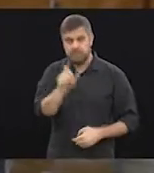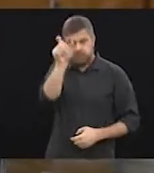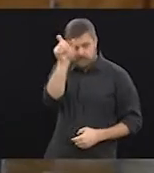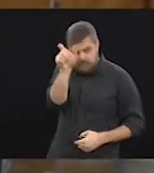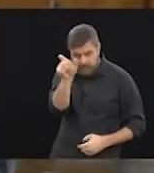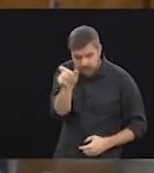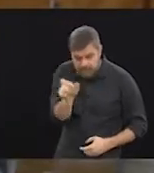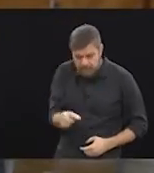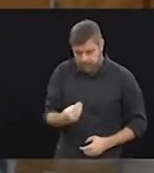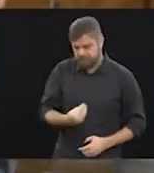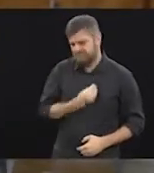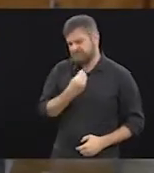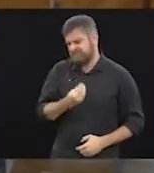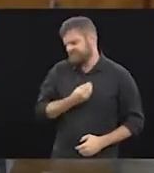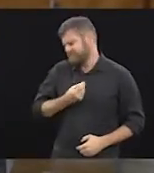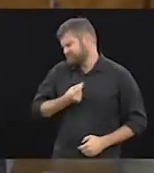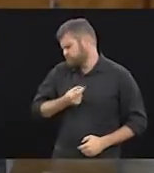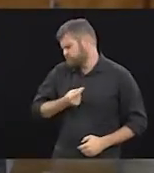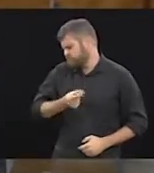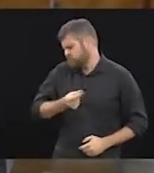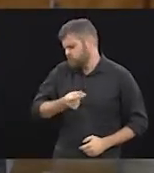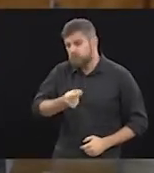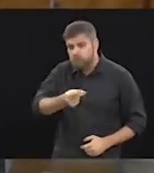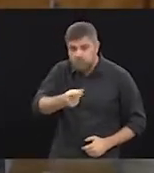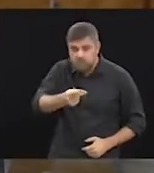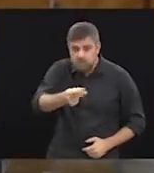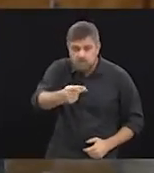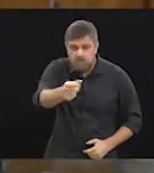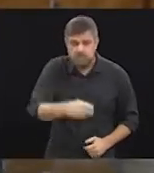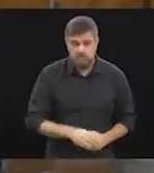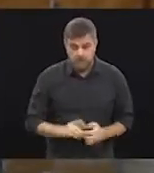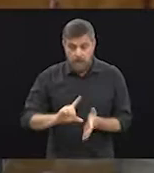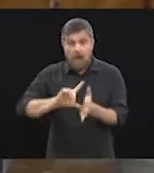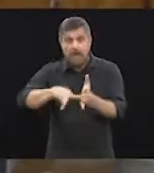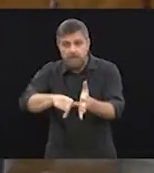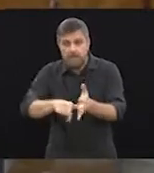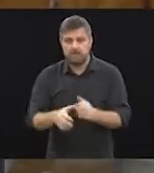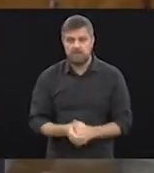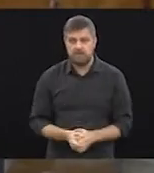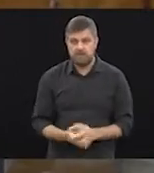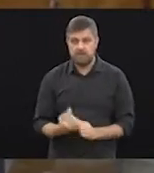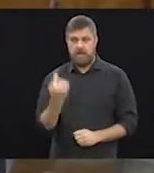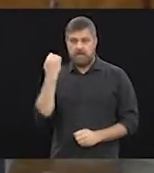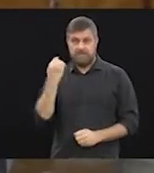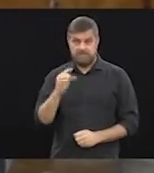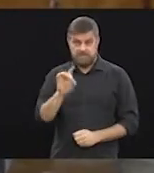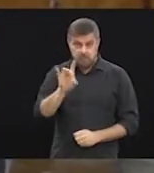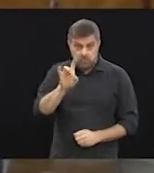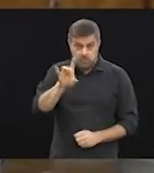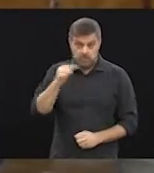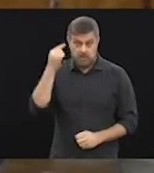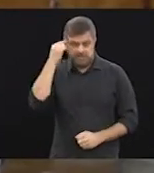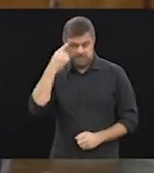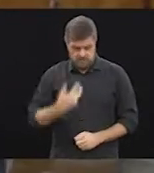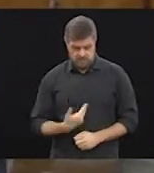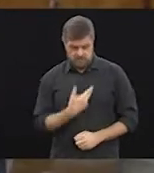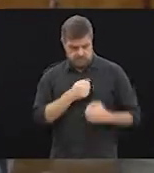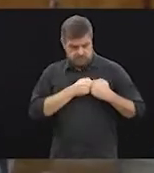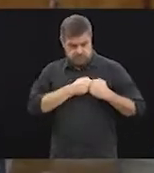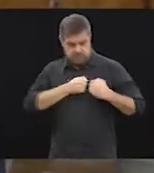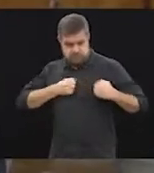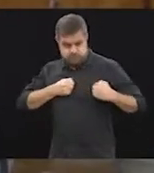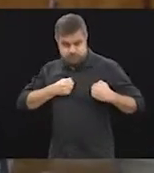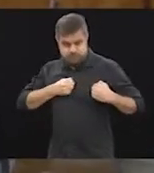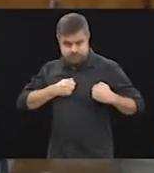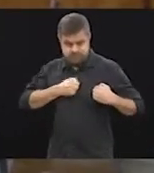com sucesso, o paciente sobreviveu muitos e muitos anos, e a partir daí, o que antes só era possível ser feito